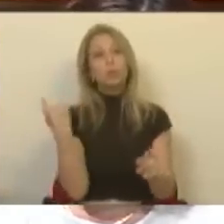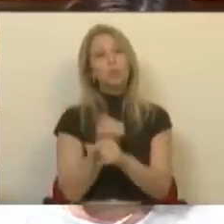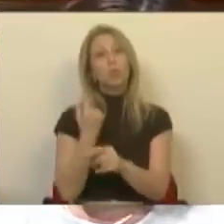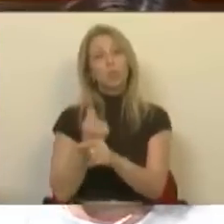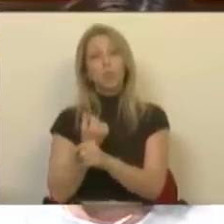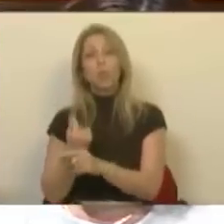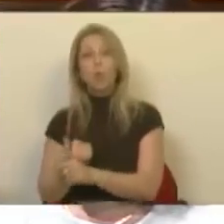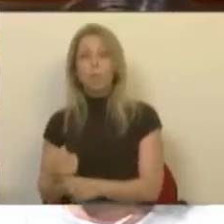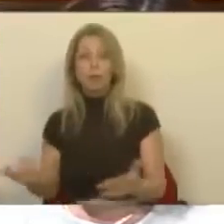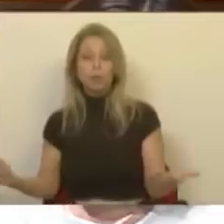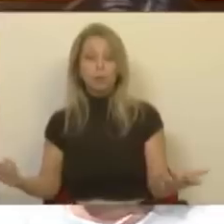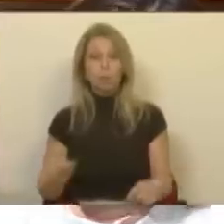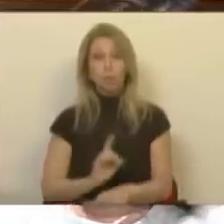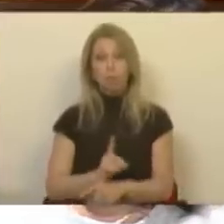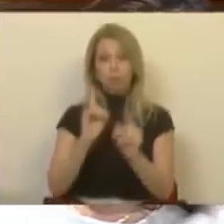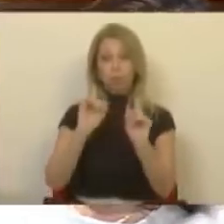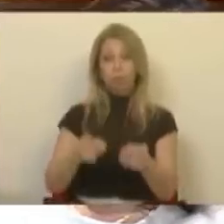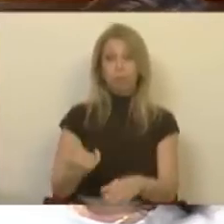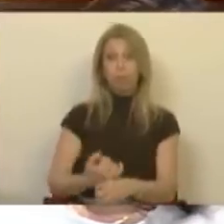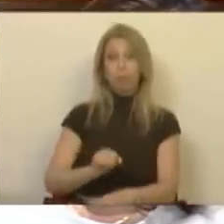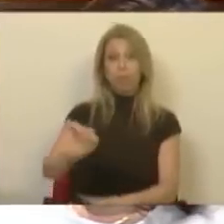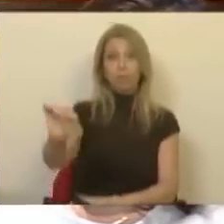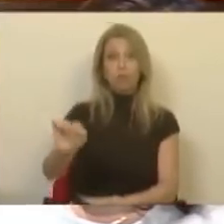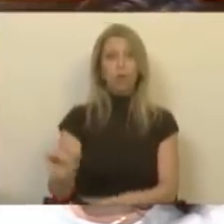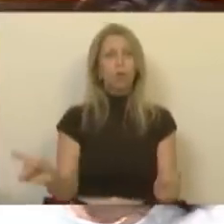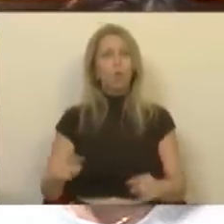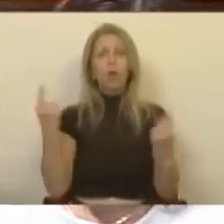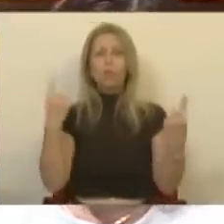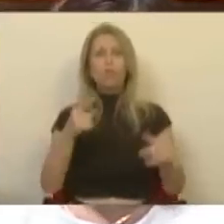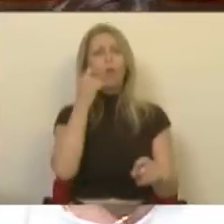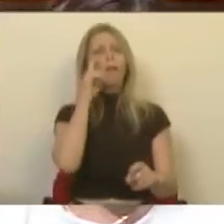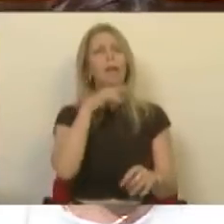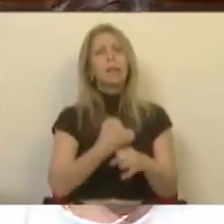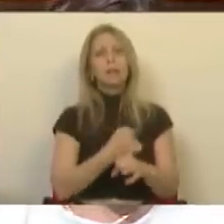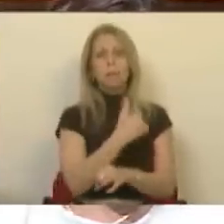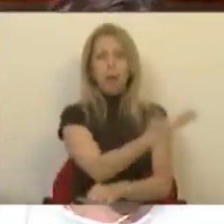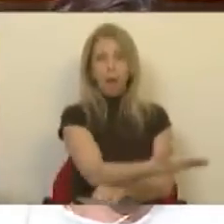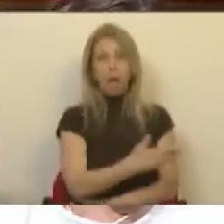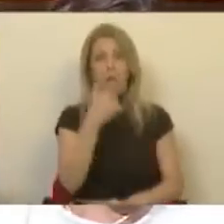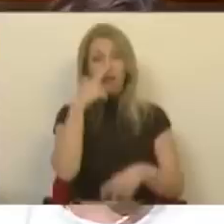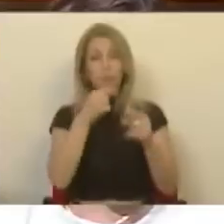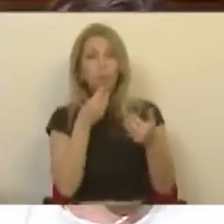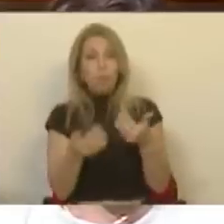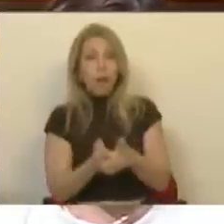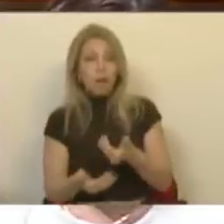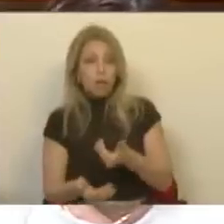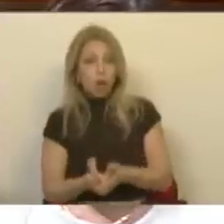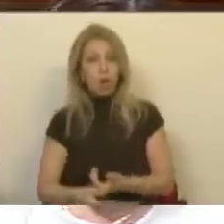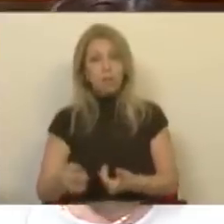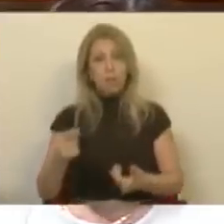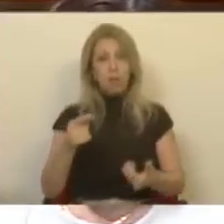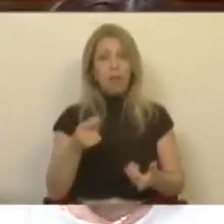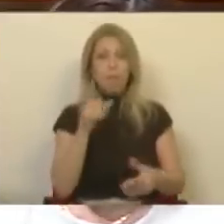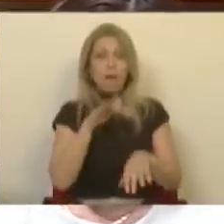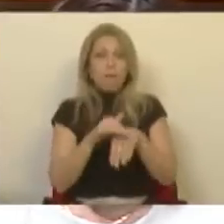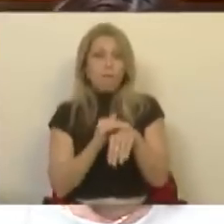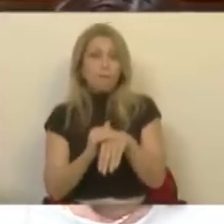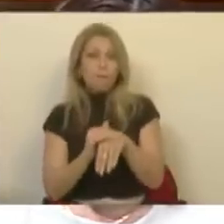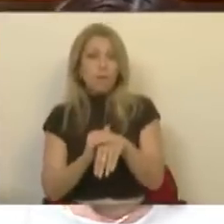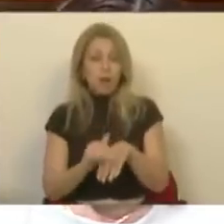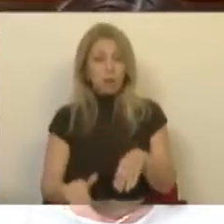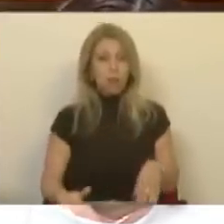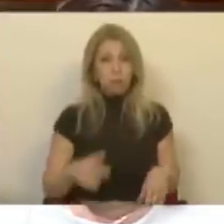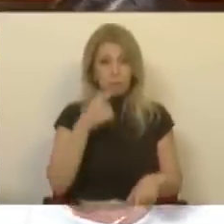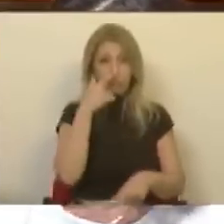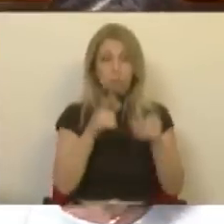funções e isto não é apenas entre a população ativa a população mais idosa a população mais vulnerável São pessoas que se sentem essa